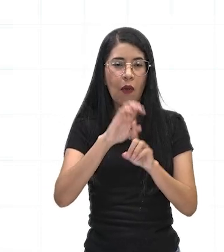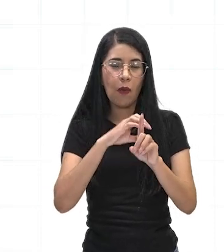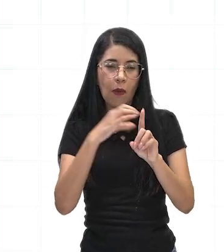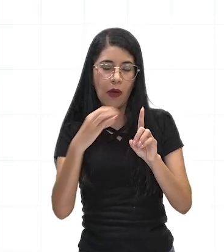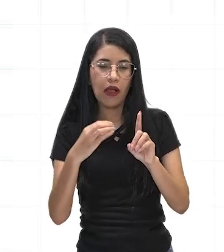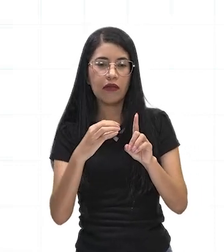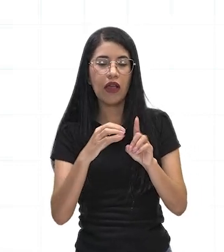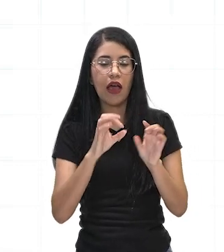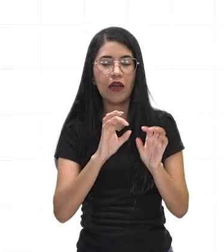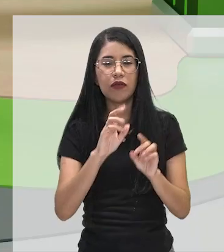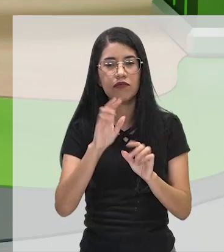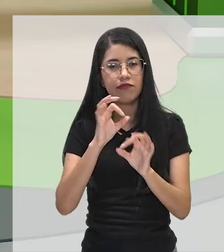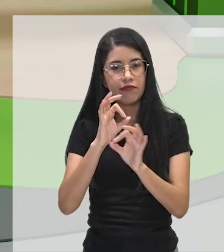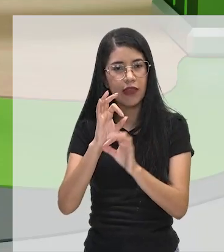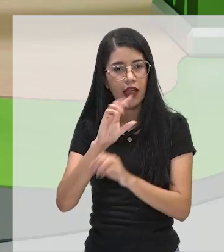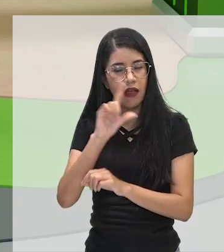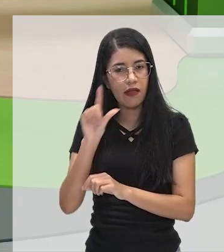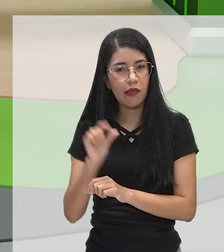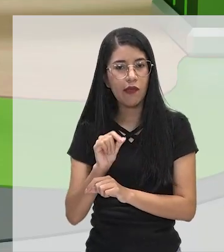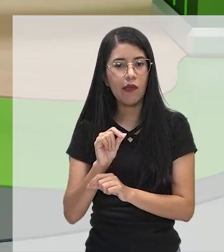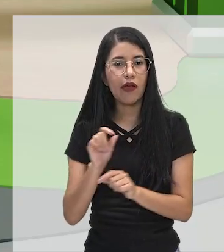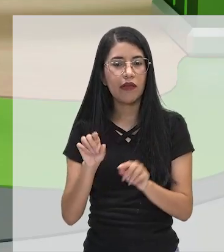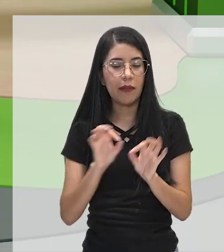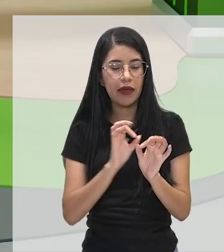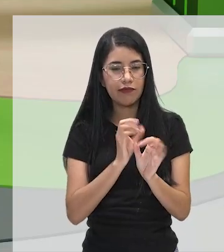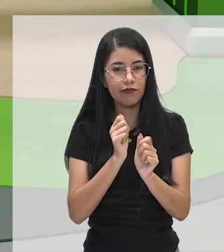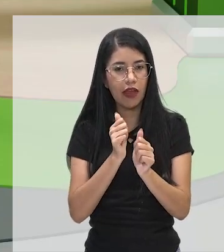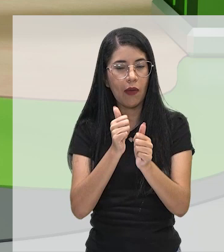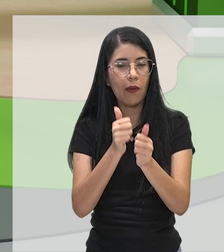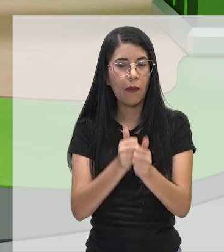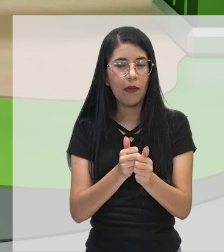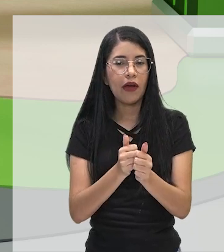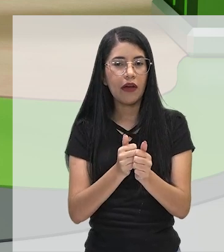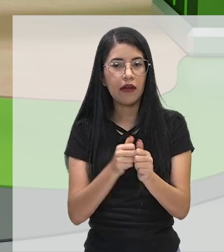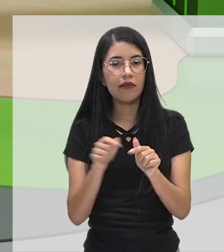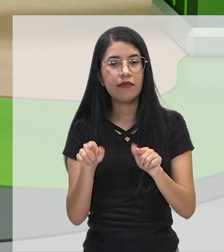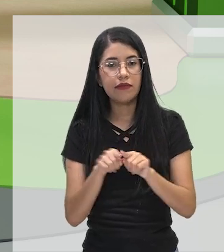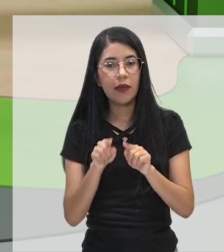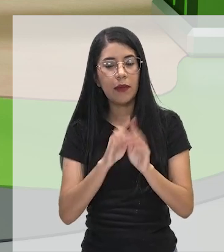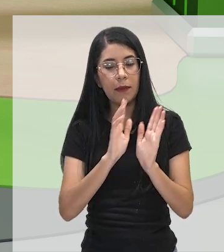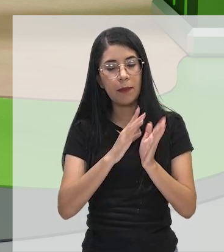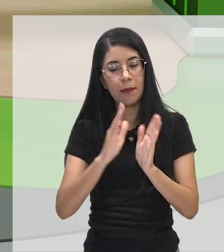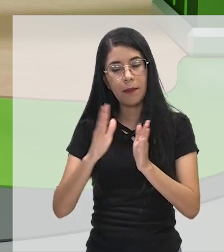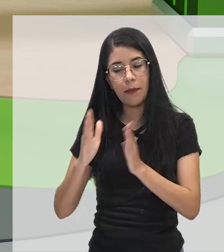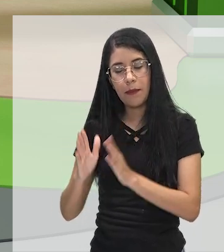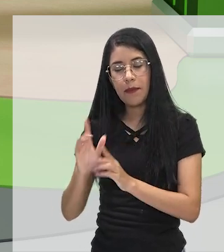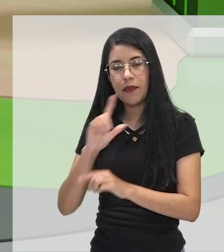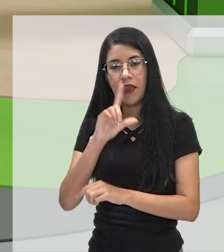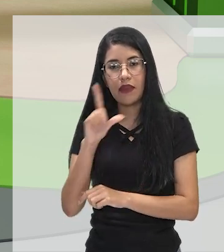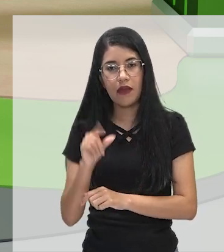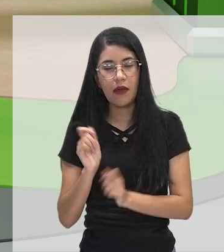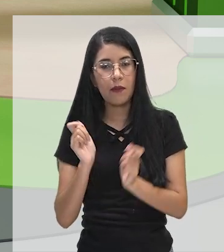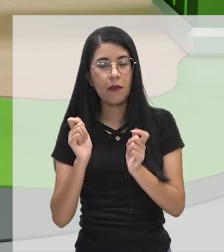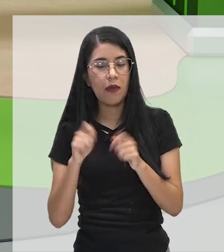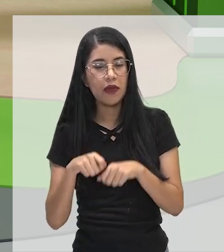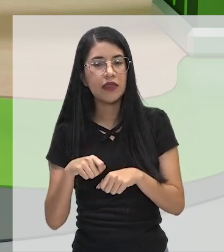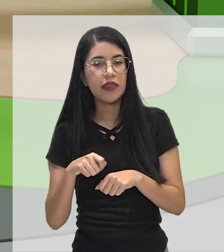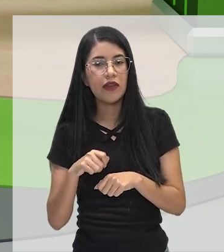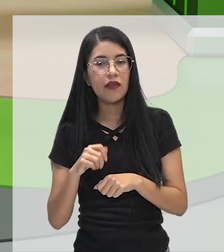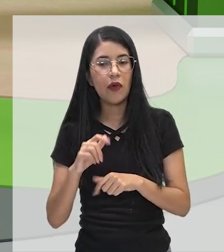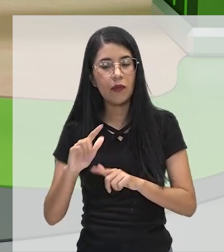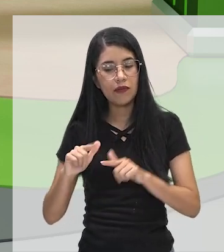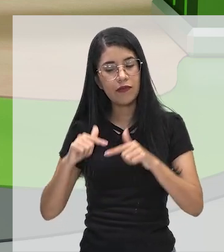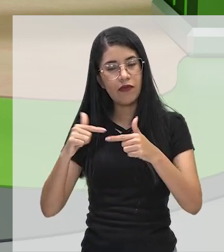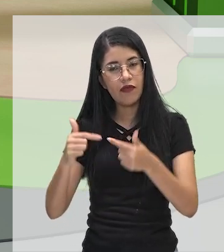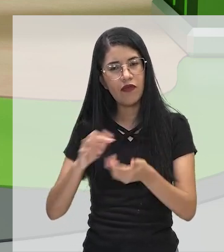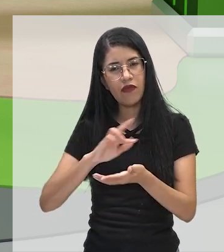lunar, acompanham ali esse movimento, né, no caso, essas fases da Lua, para que eles possam realizar algumas atividades,